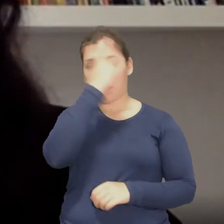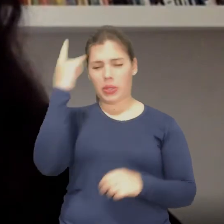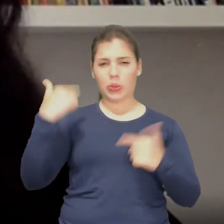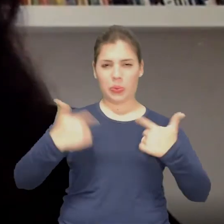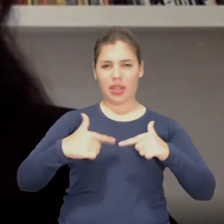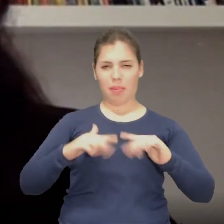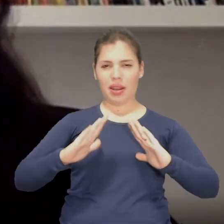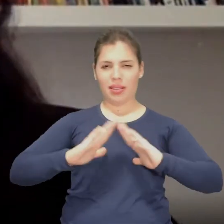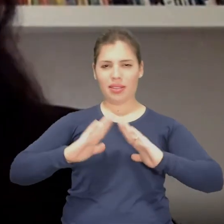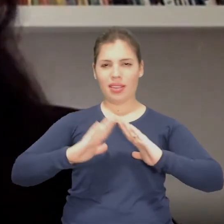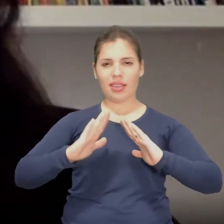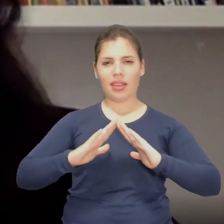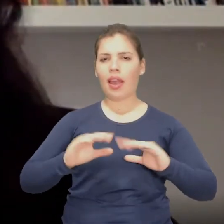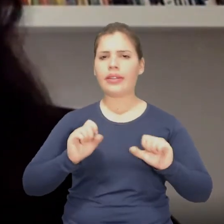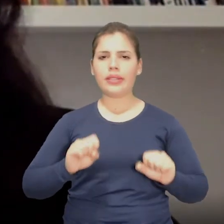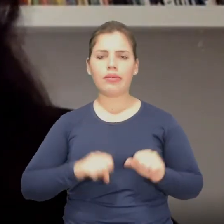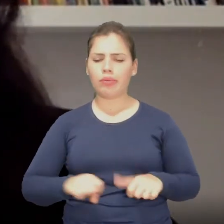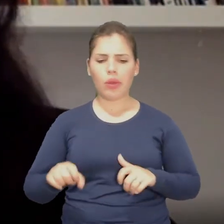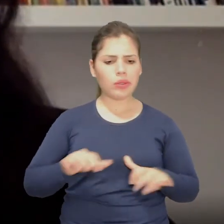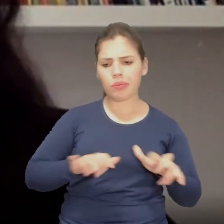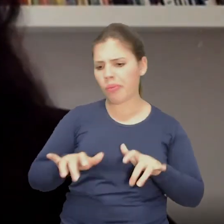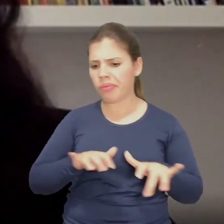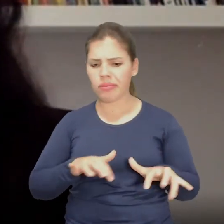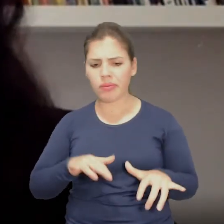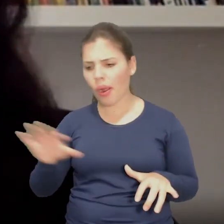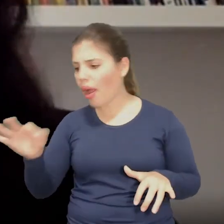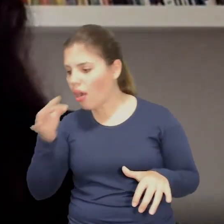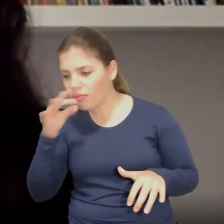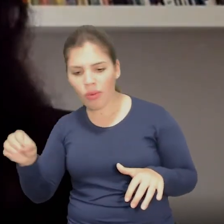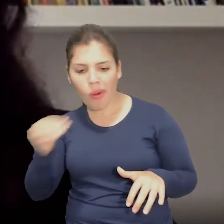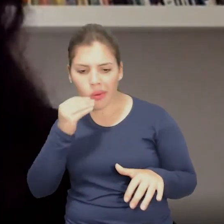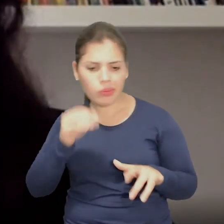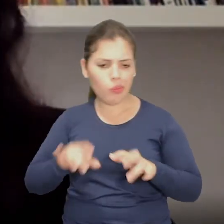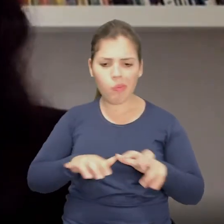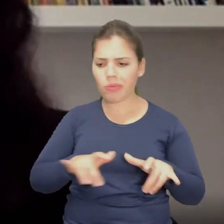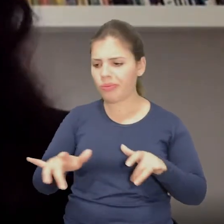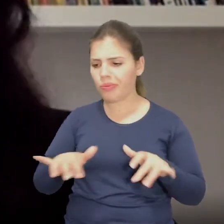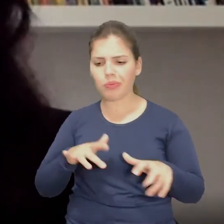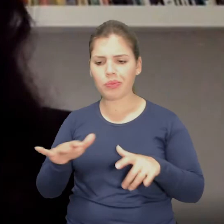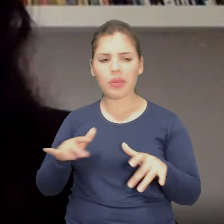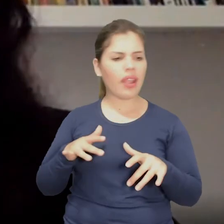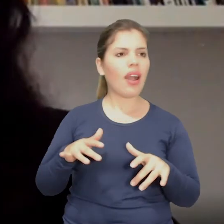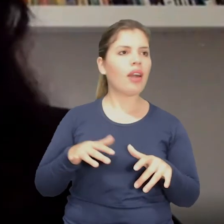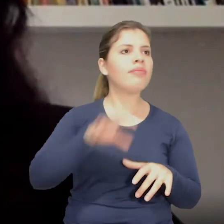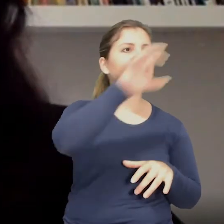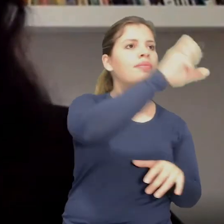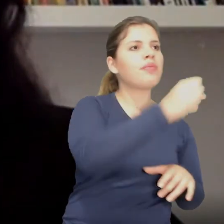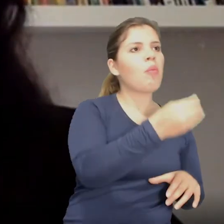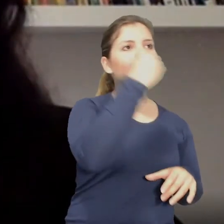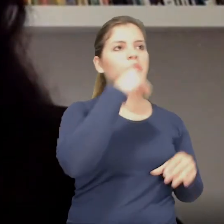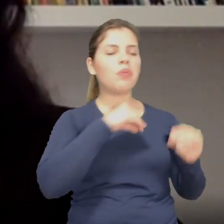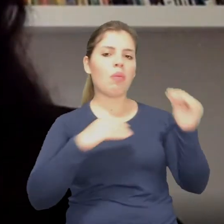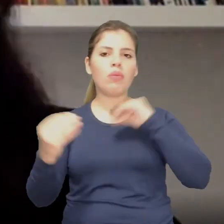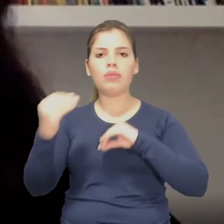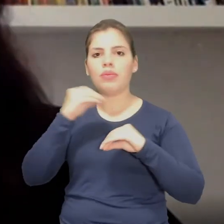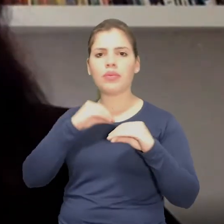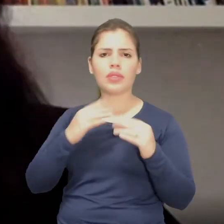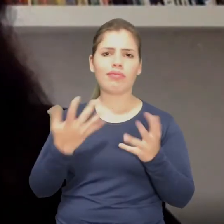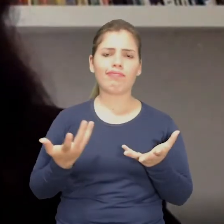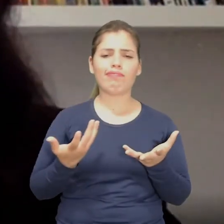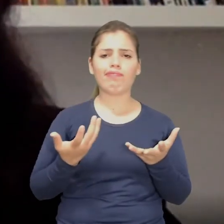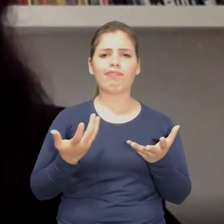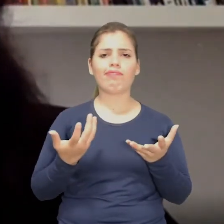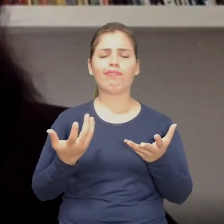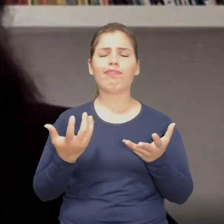Então, assim, a pessoa que está trabalhando em casa, com muita facilidade se distrai, belisca alguma coisa, ou tem